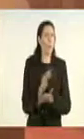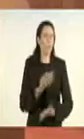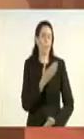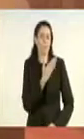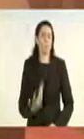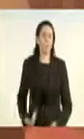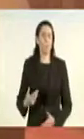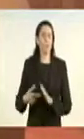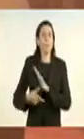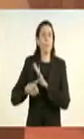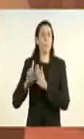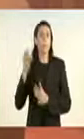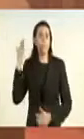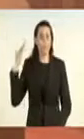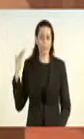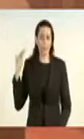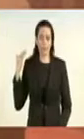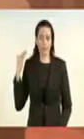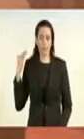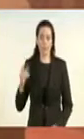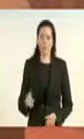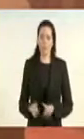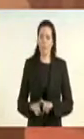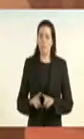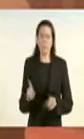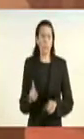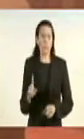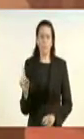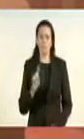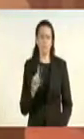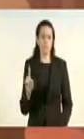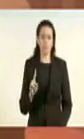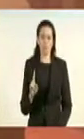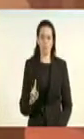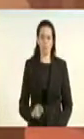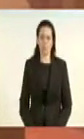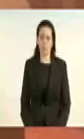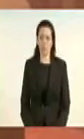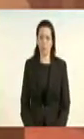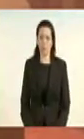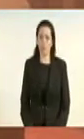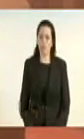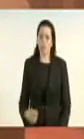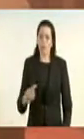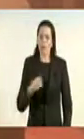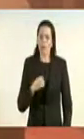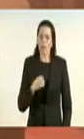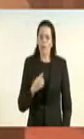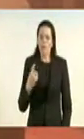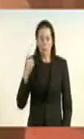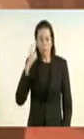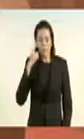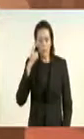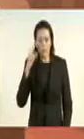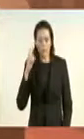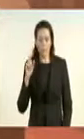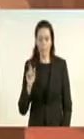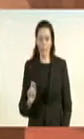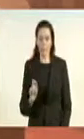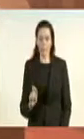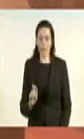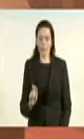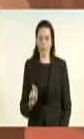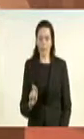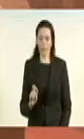membros da oposição, inclusive, devem procurar o Ministério Público, nada mais vão fazer que anular as contratações que foram feitas pela gestão